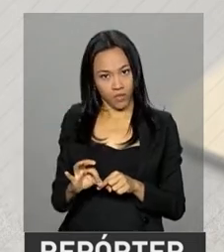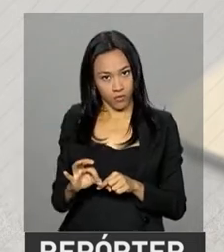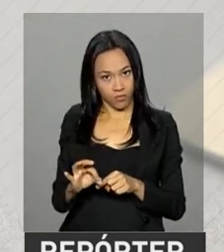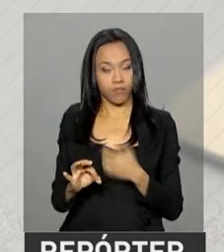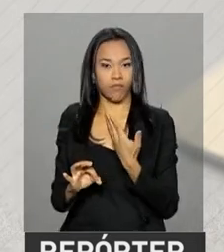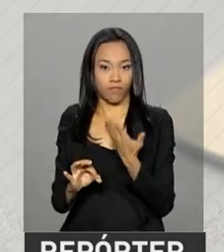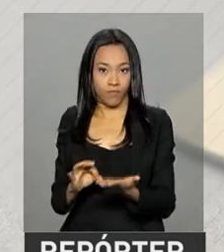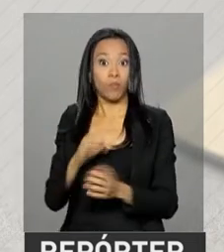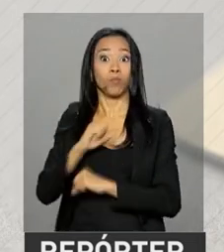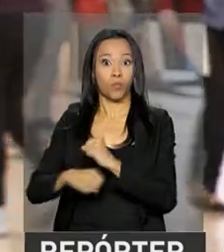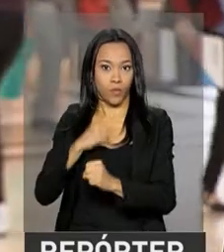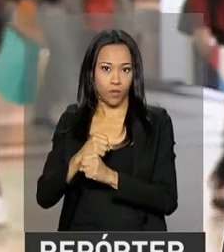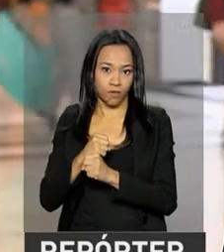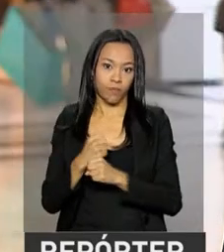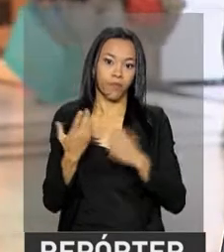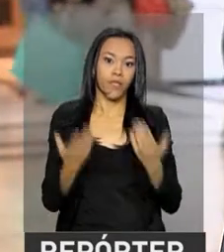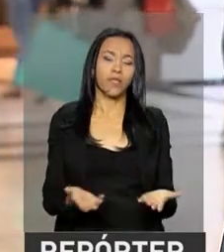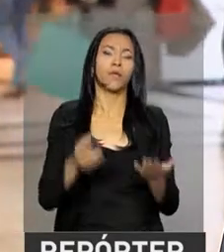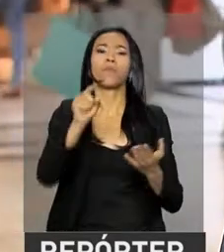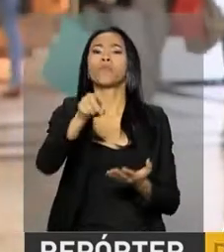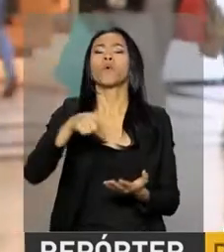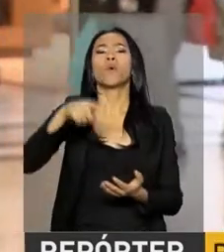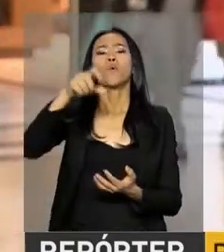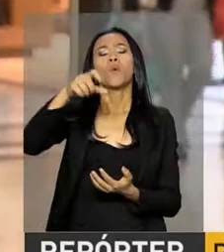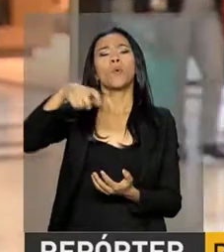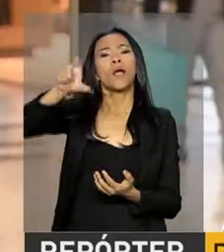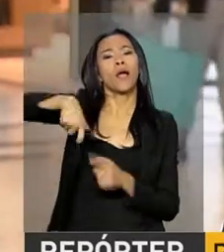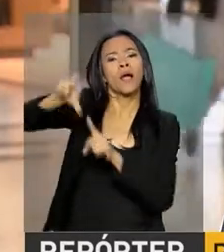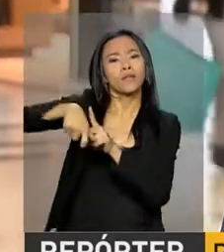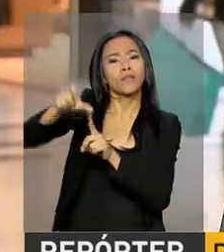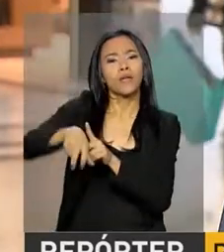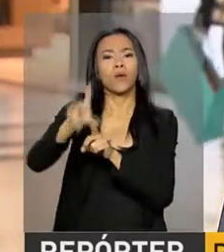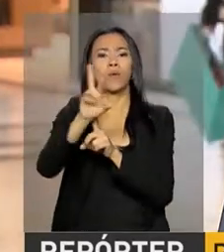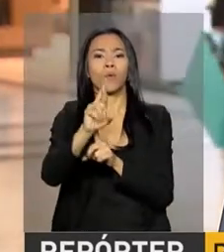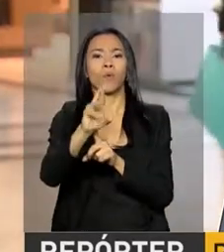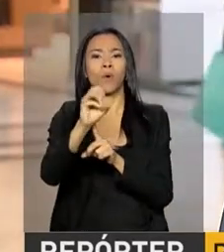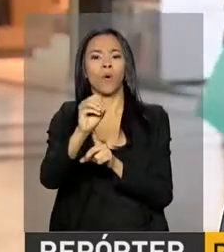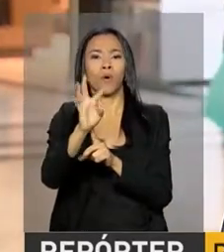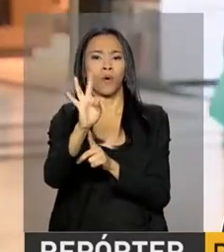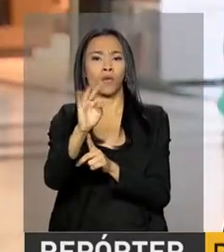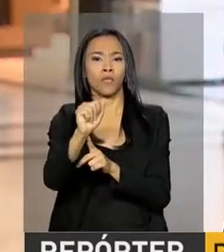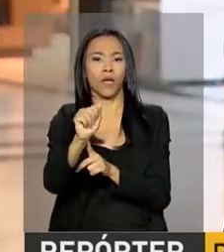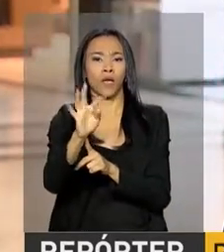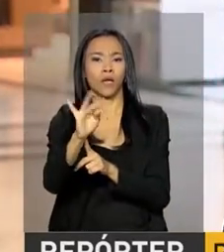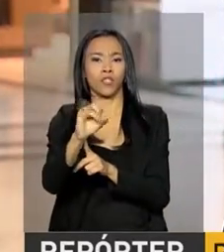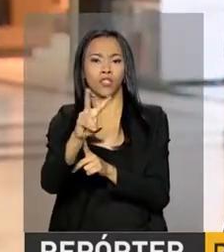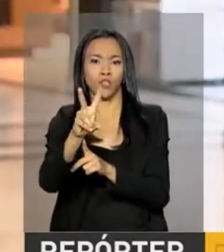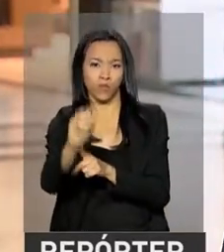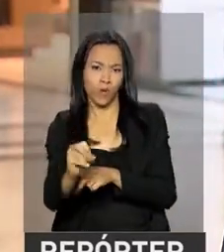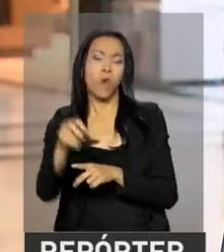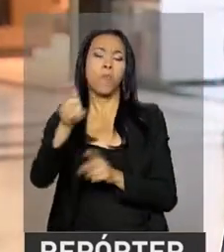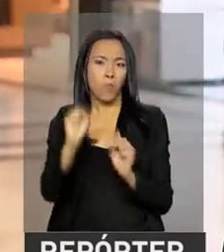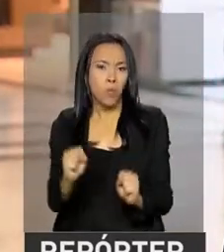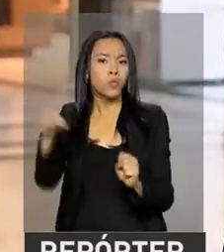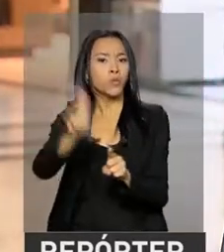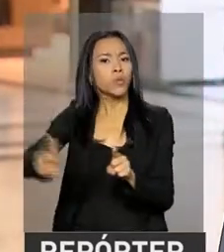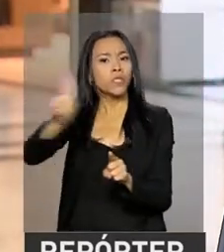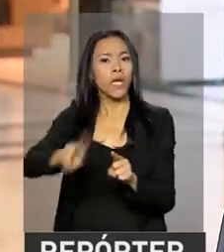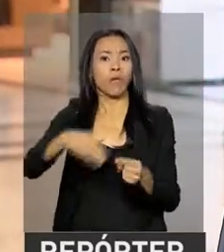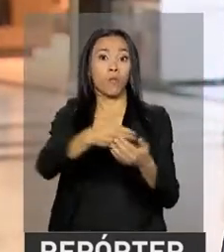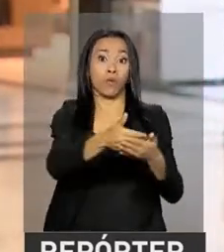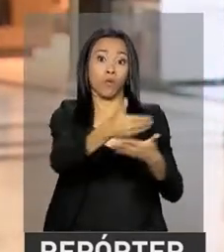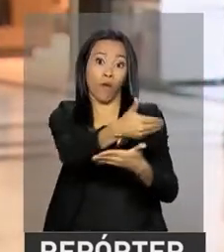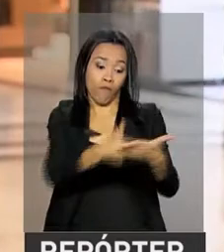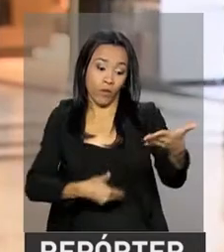ao ano o cartão de crédito rotativo permite ao consumidor realizar gastos e quando chega a fatura